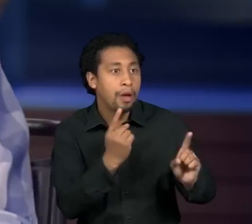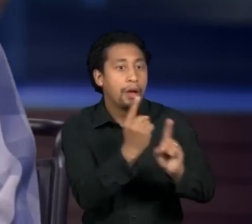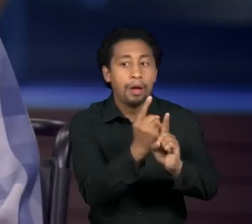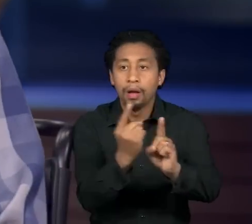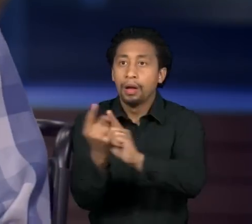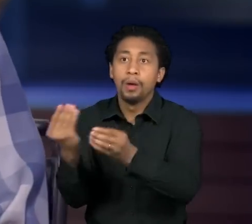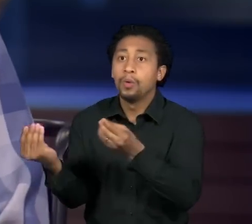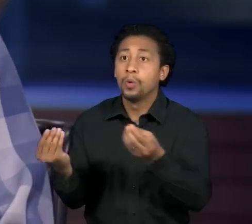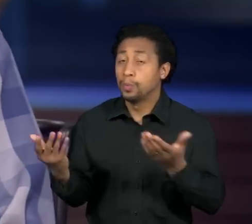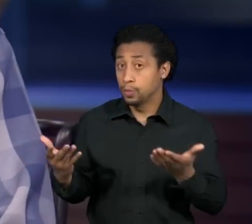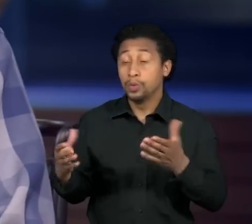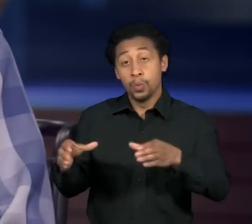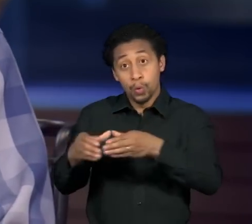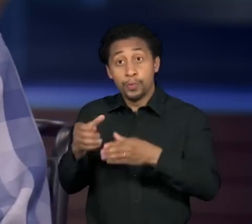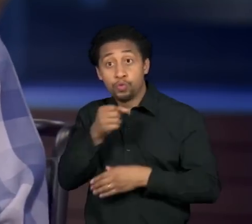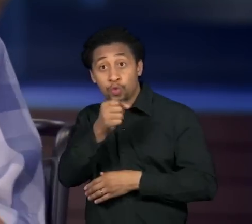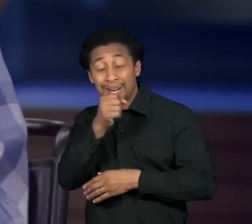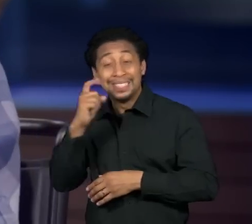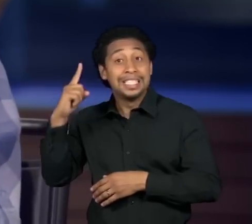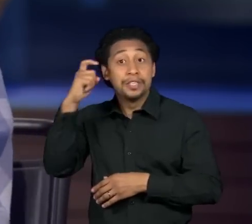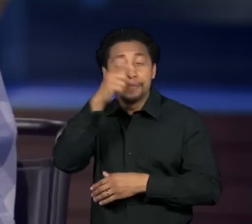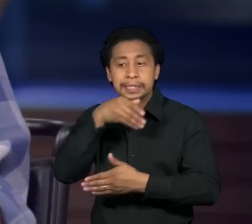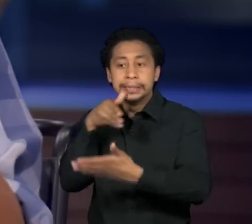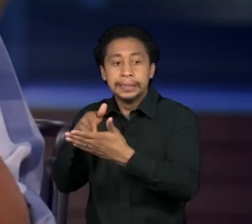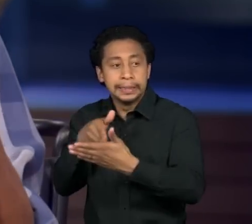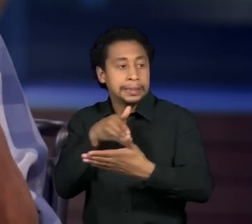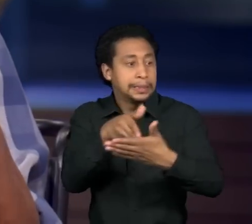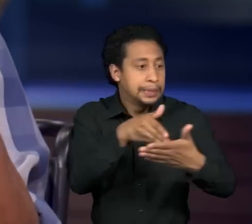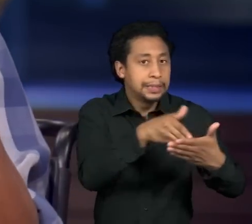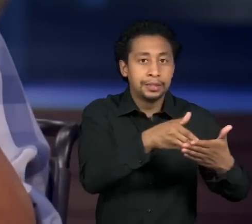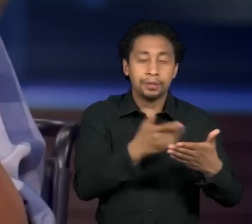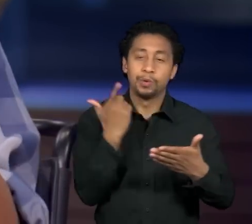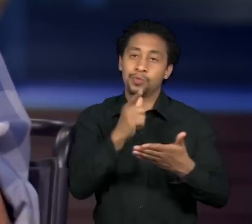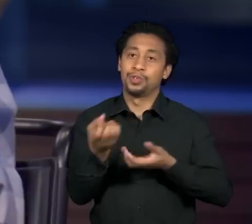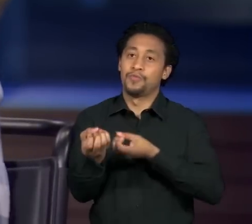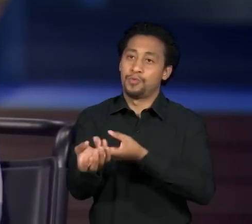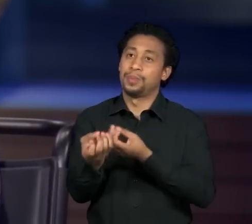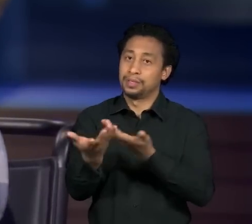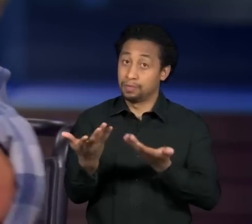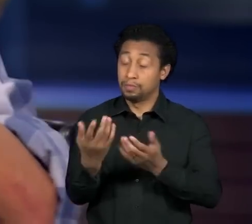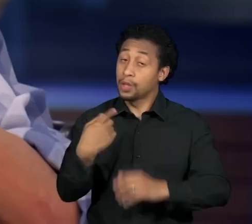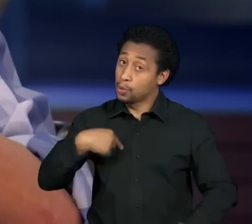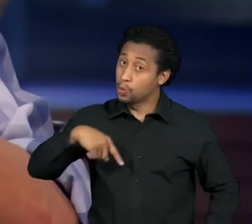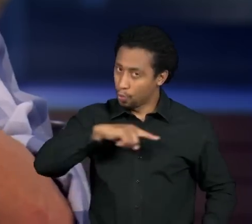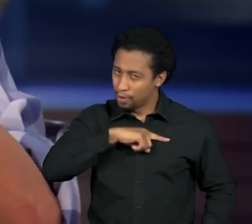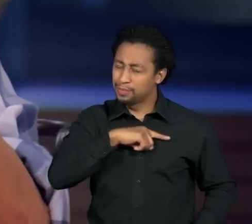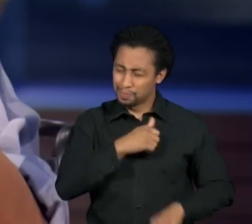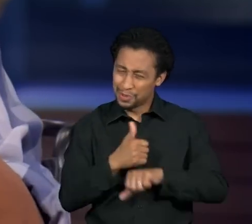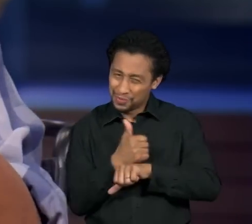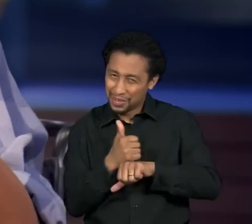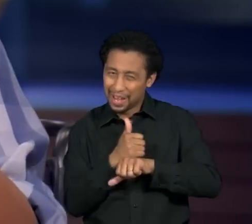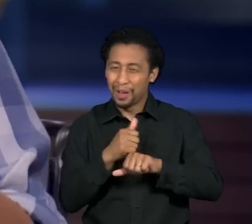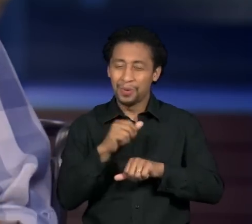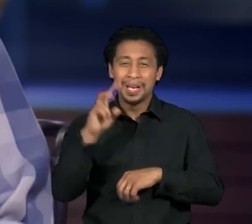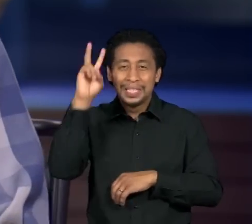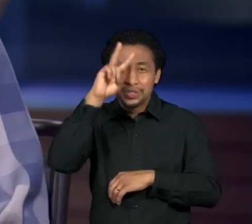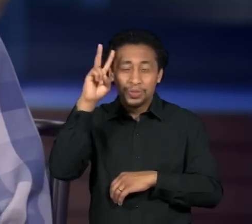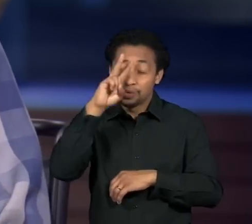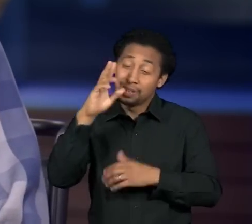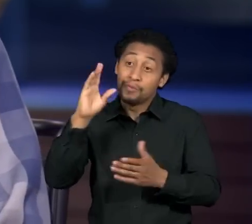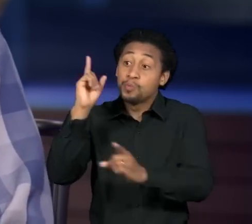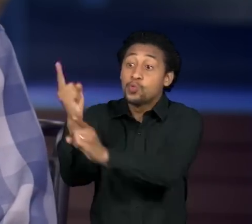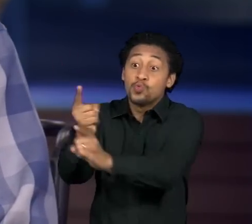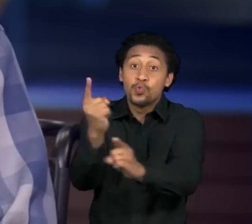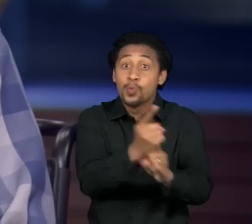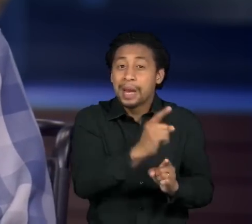têm acesso direto a isso. Então, eu acho que, como historiador, nós sabemos que provavelmente nós vamos saber realmente a verdade daqui a uns 20 anos,